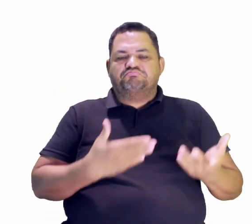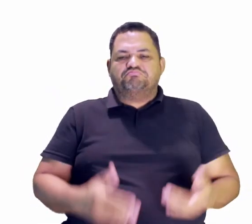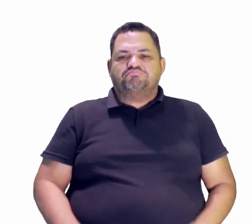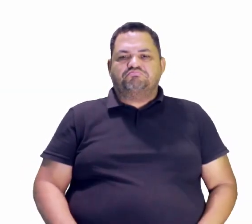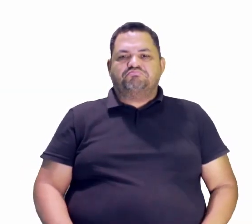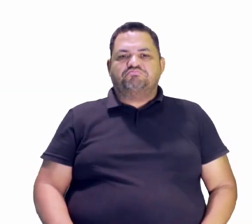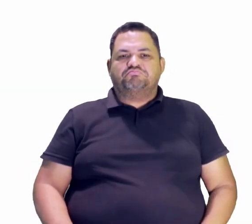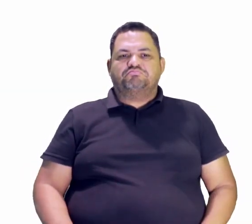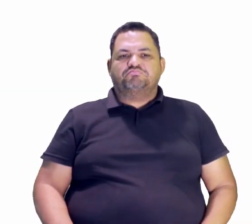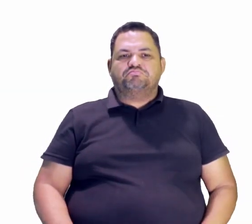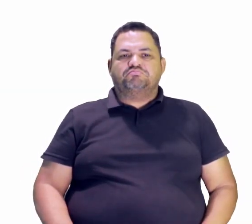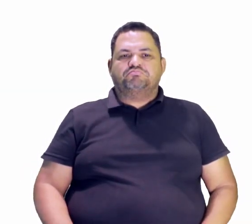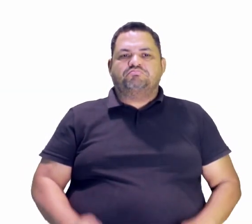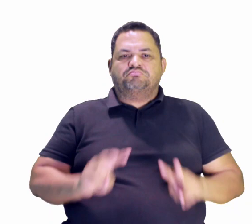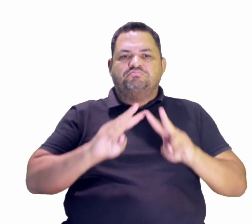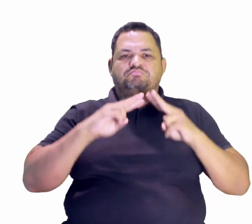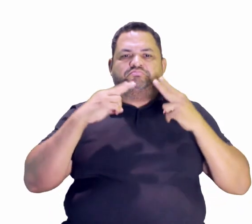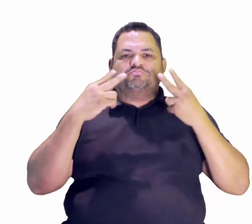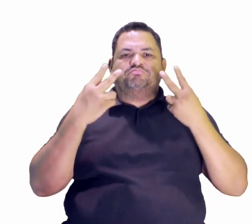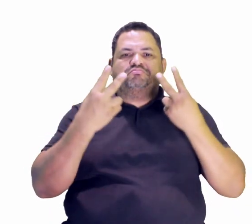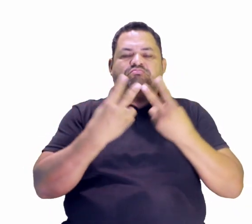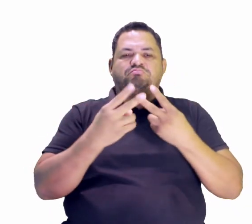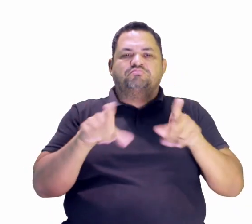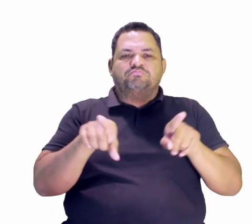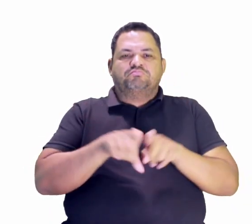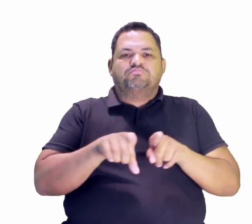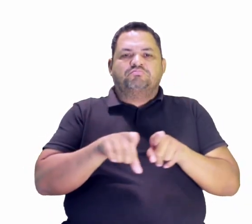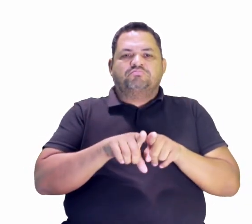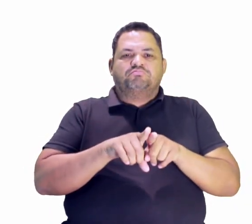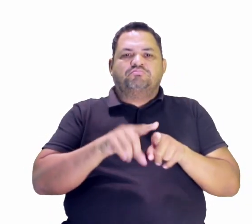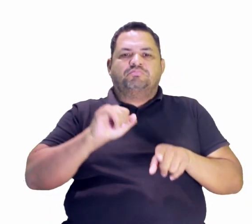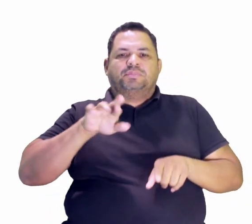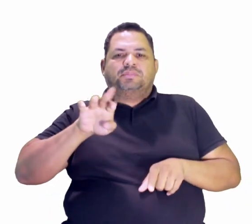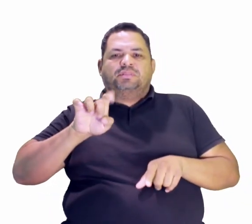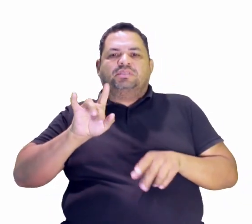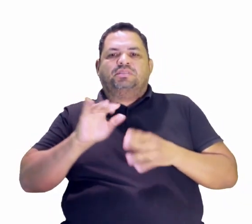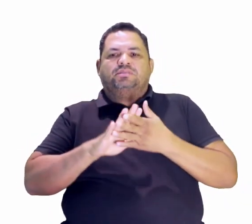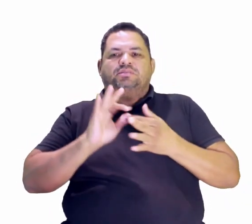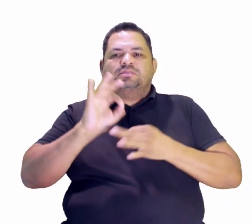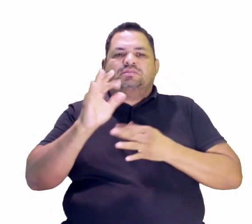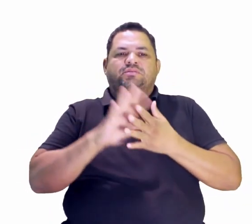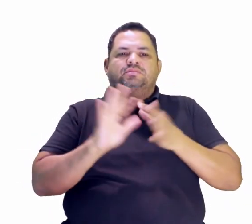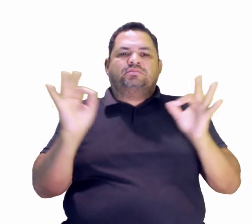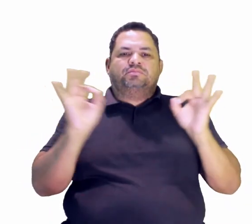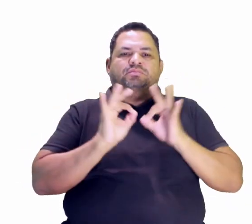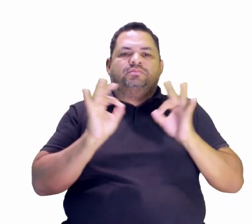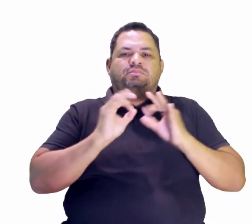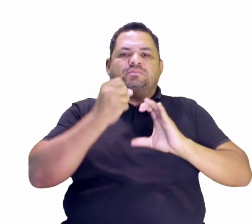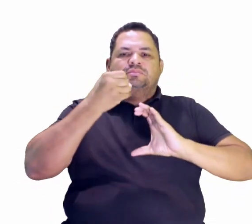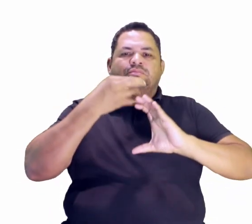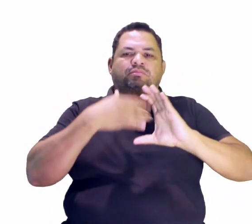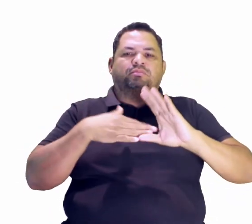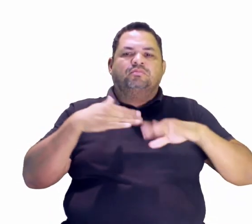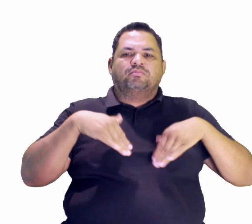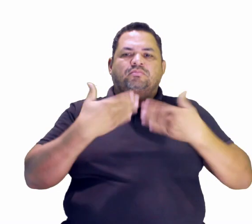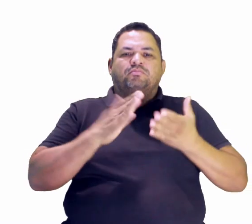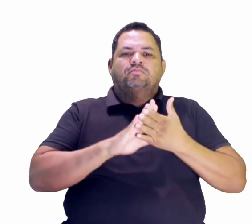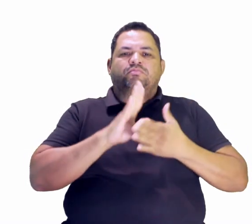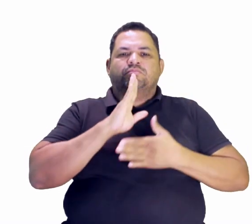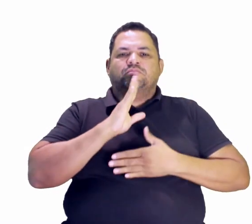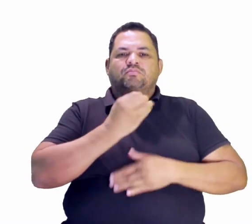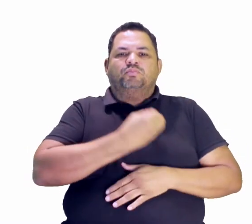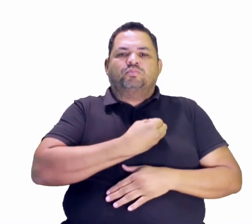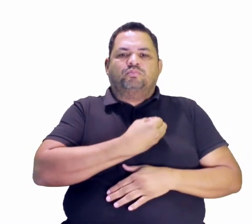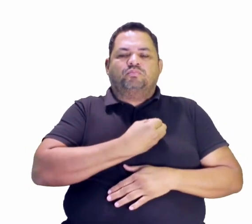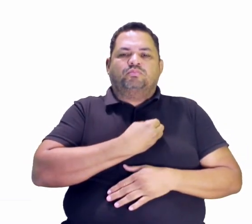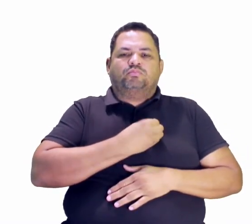certo? O volume também é uma grandeza escalar. Ele fica perfeitamente caracterizado quando nós conhecemos